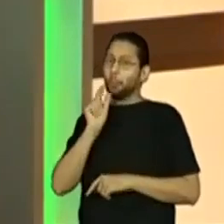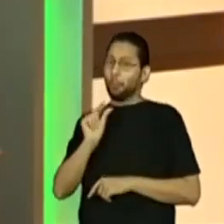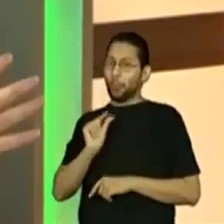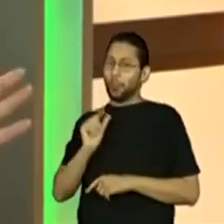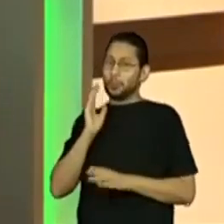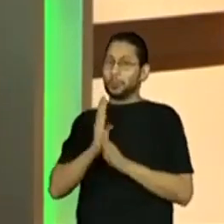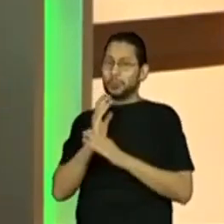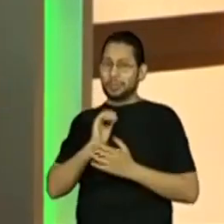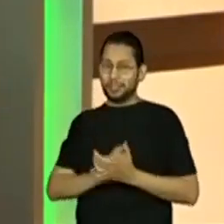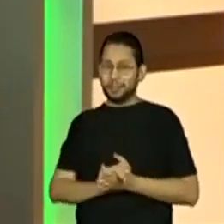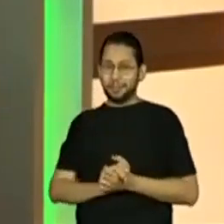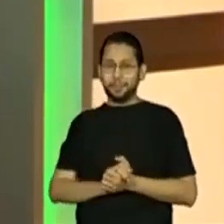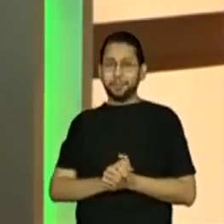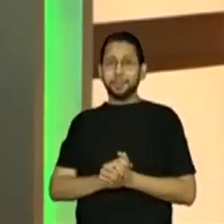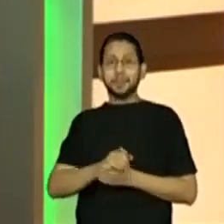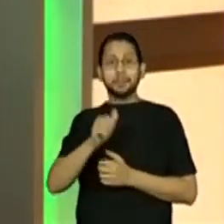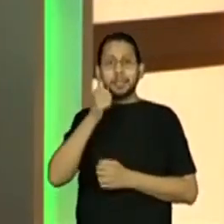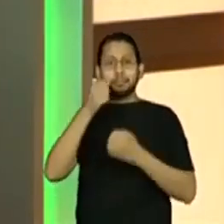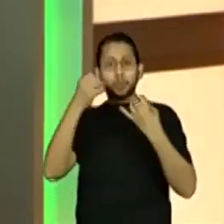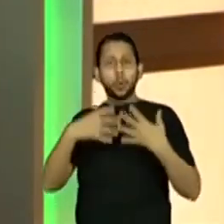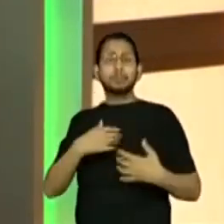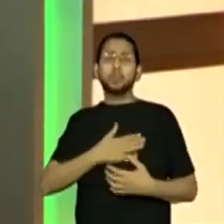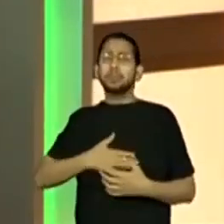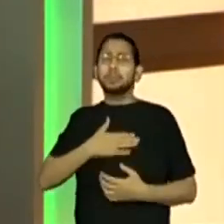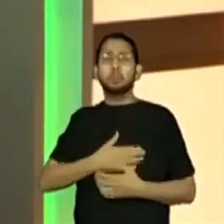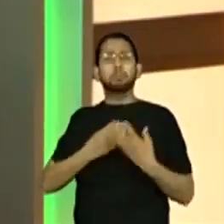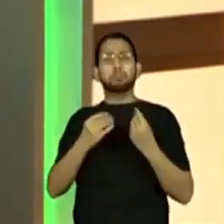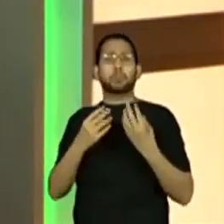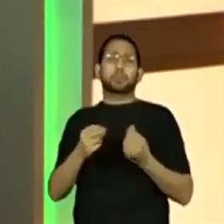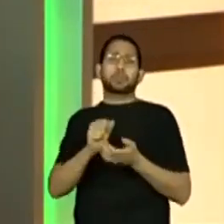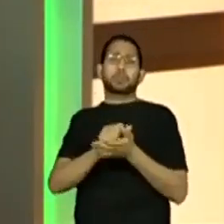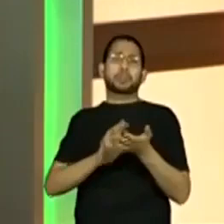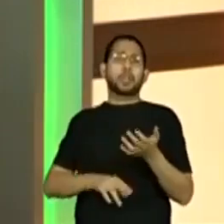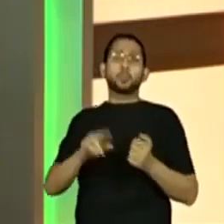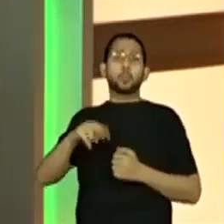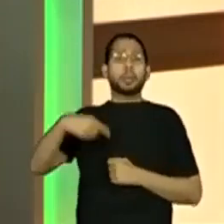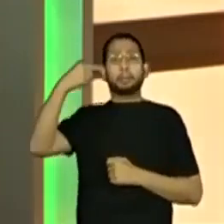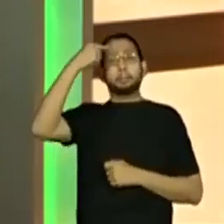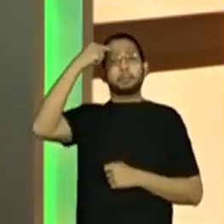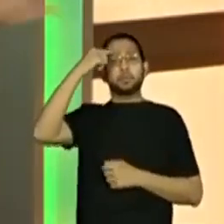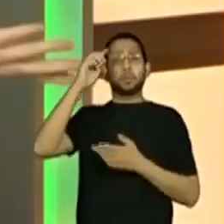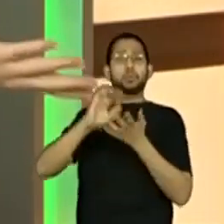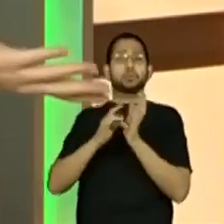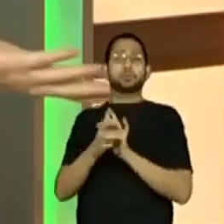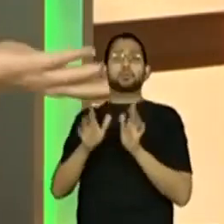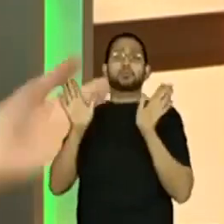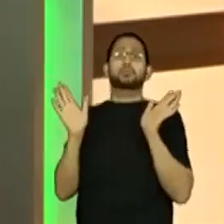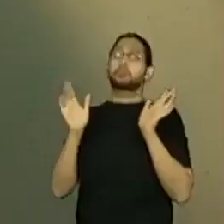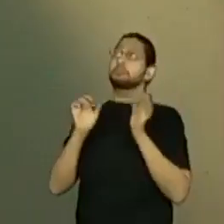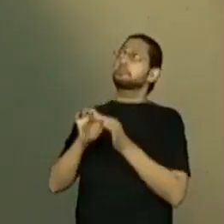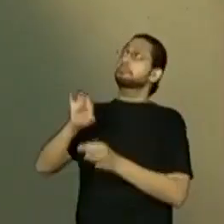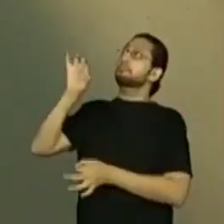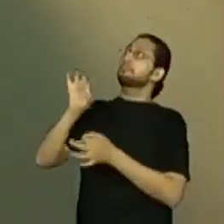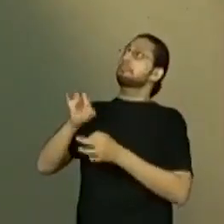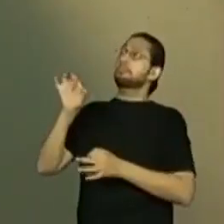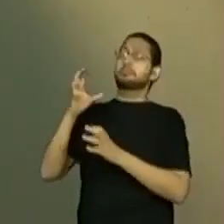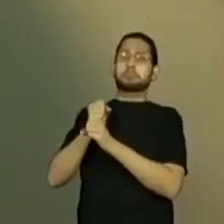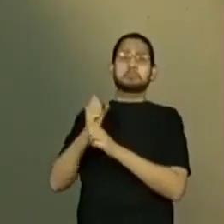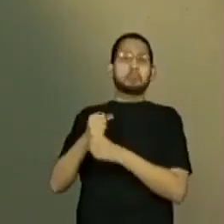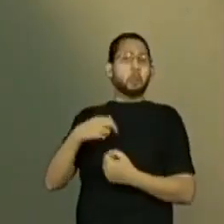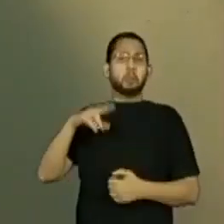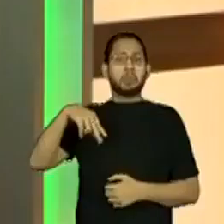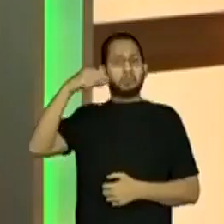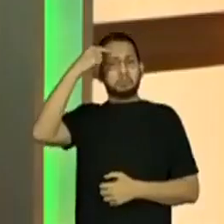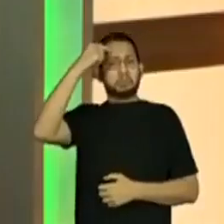A Provera, ela disse que está gostando muito da atividade e que ela nunca tinha pensado em usar um monumento para abordar esse assunto.